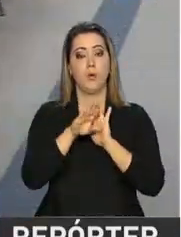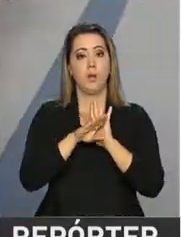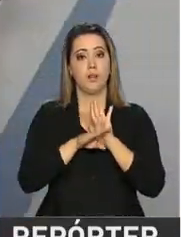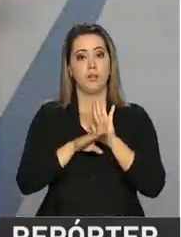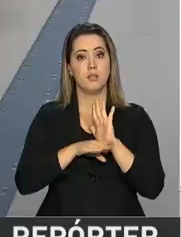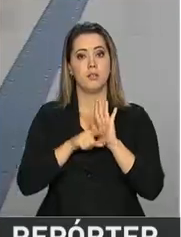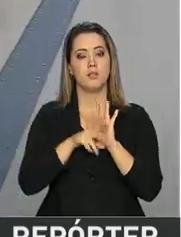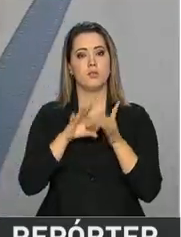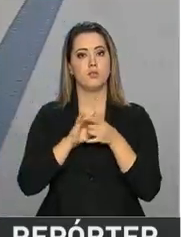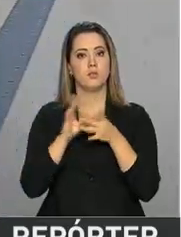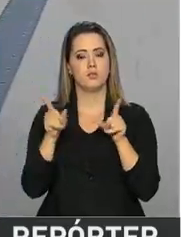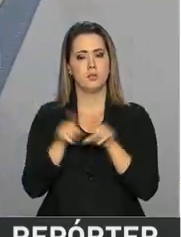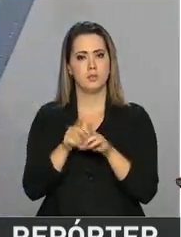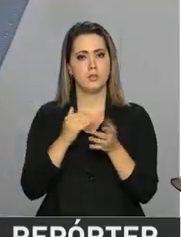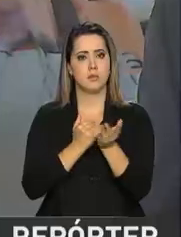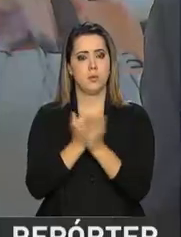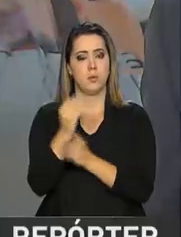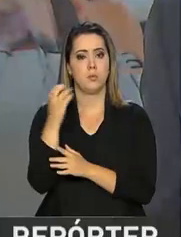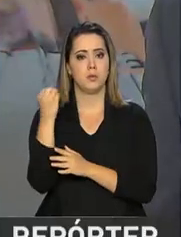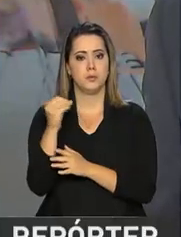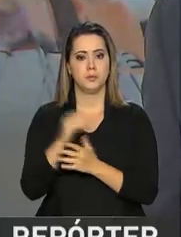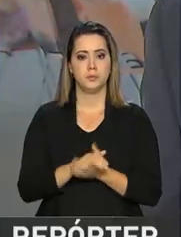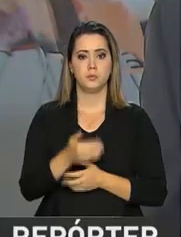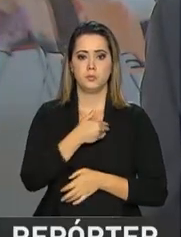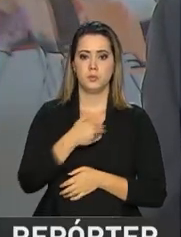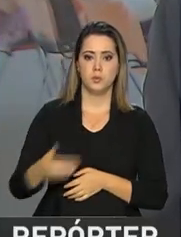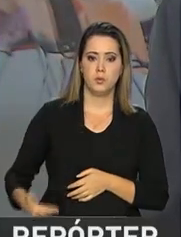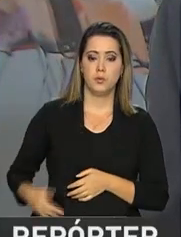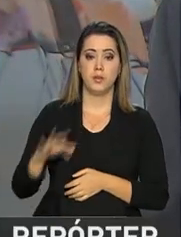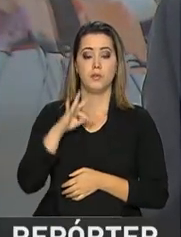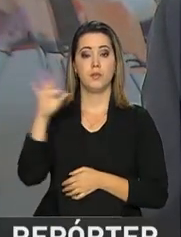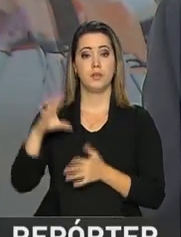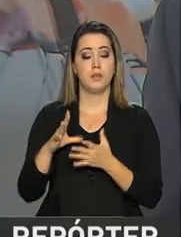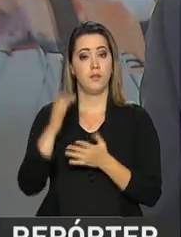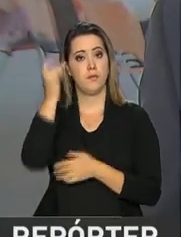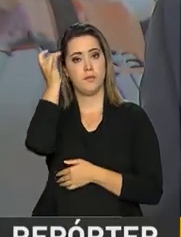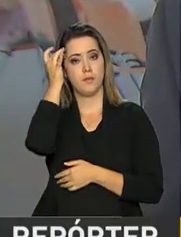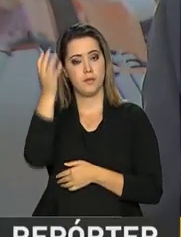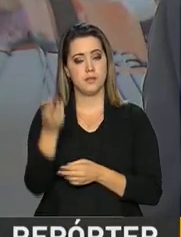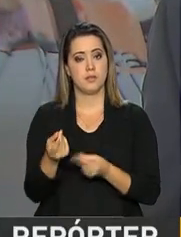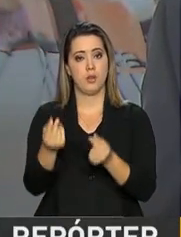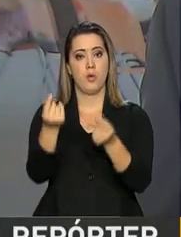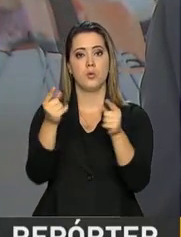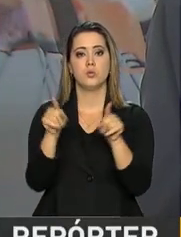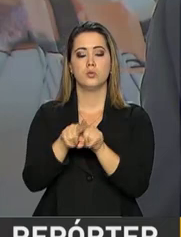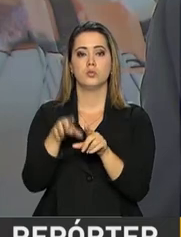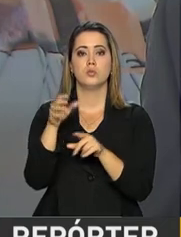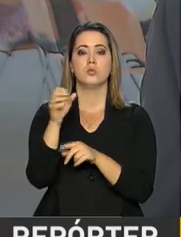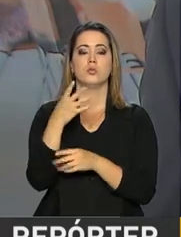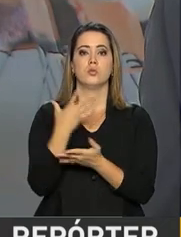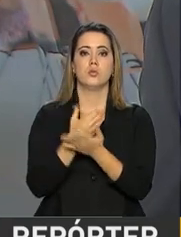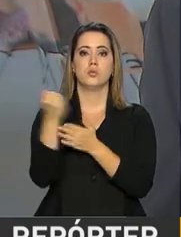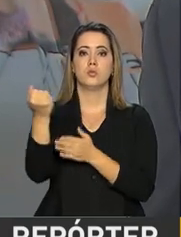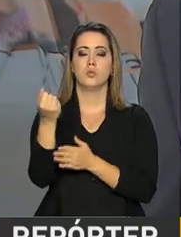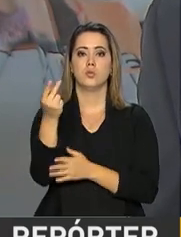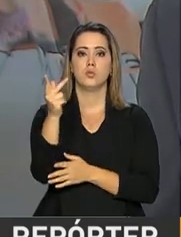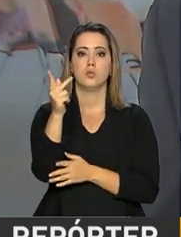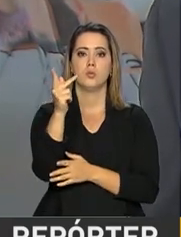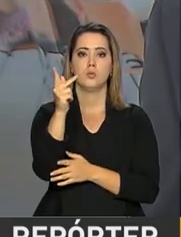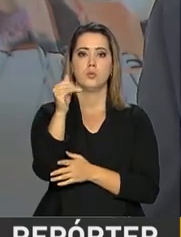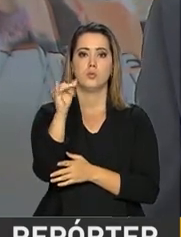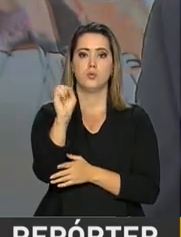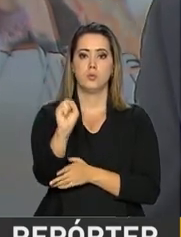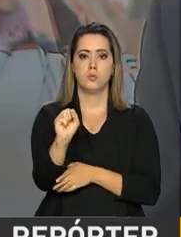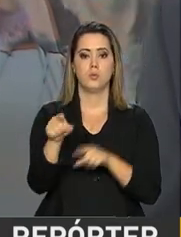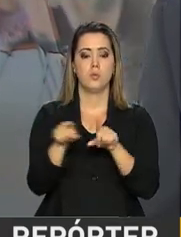de liberação deve começar em outubro. E o governo vai facilitar o saque dos recursos do fundo PIS/PASEP. A medida vai